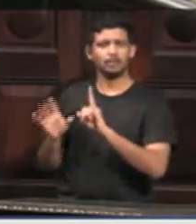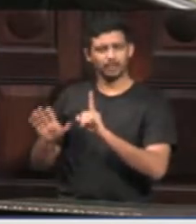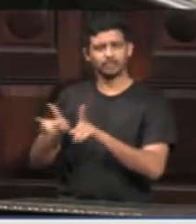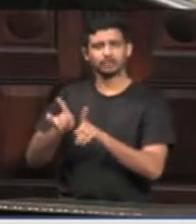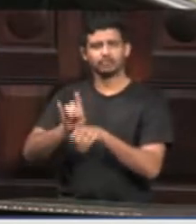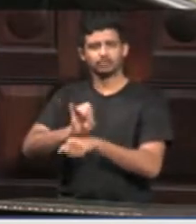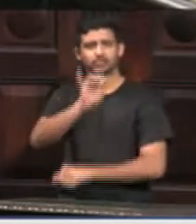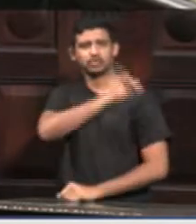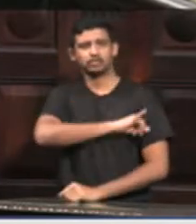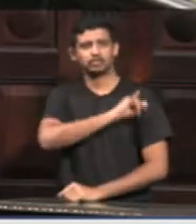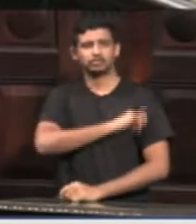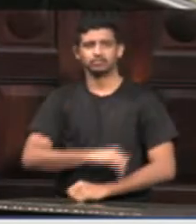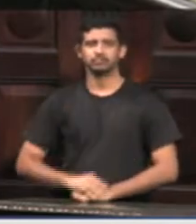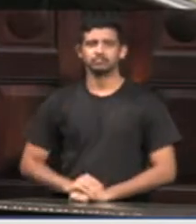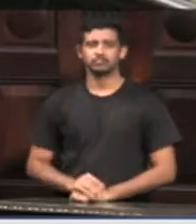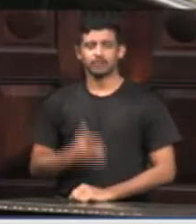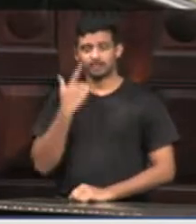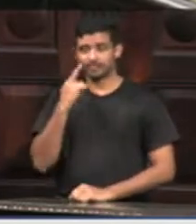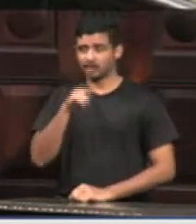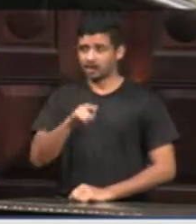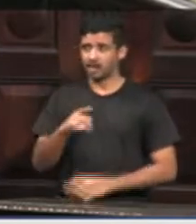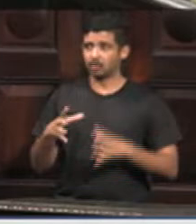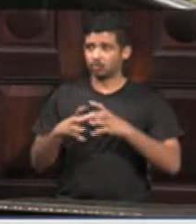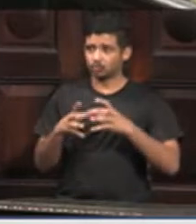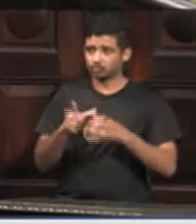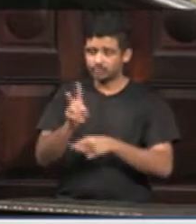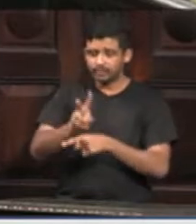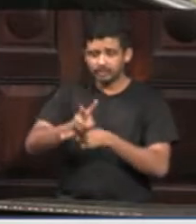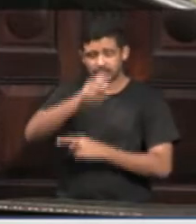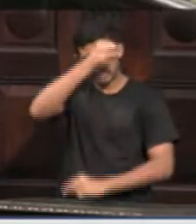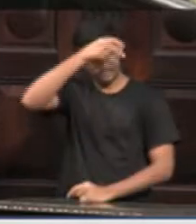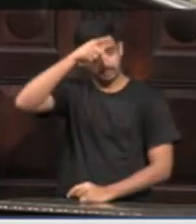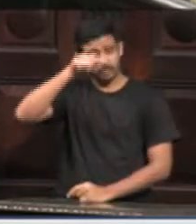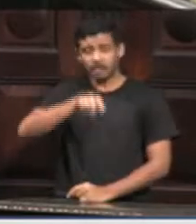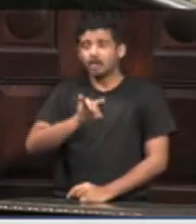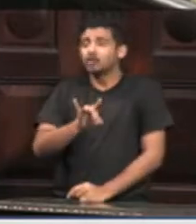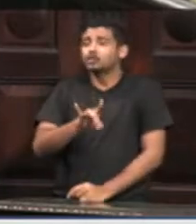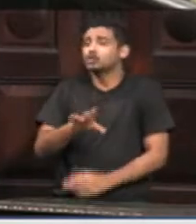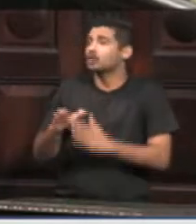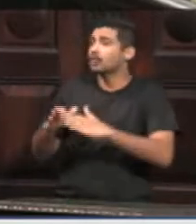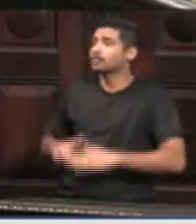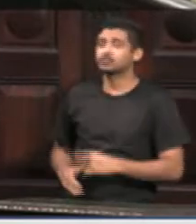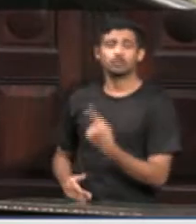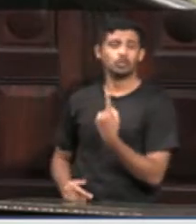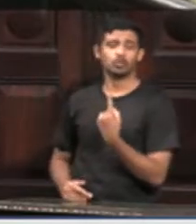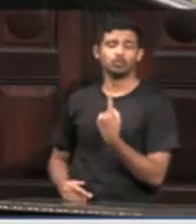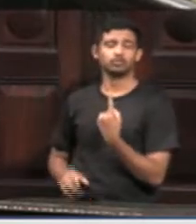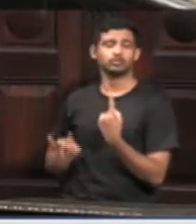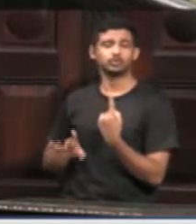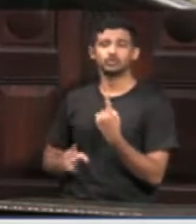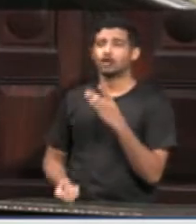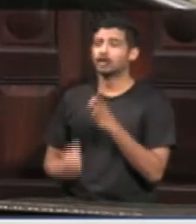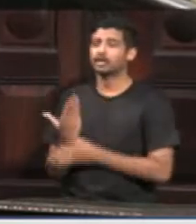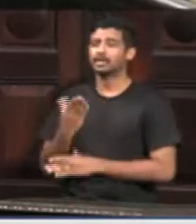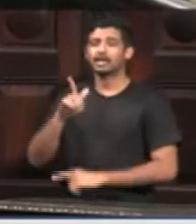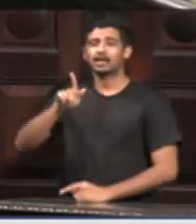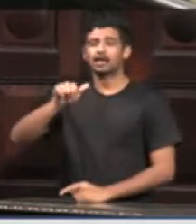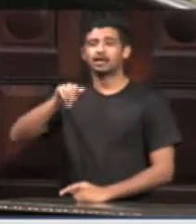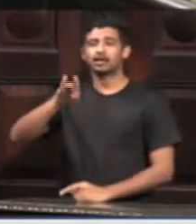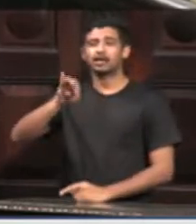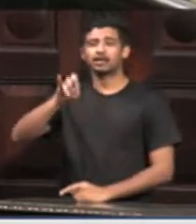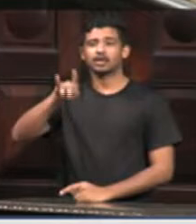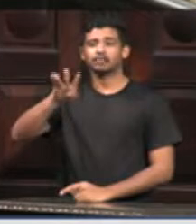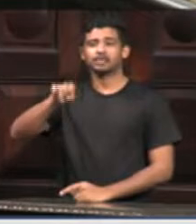Janeiro. A Defensoria Pública só pediu uma coisa, que se criasse um gabinete de